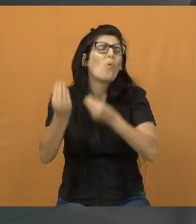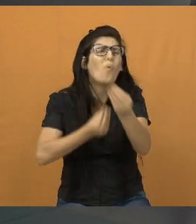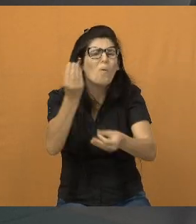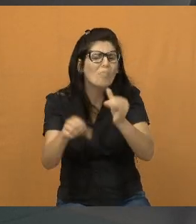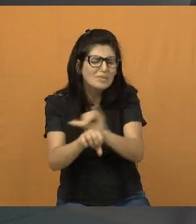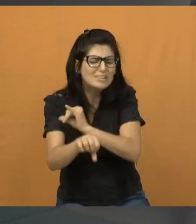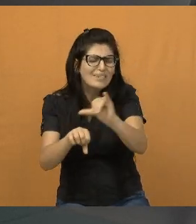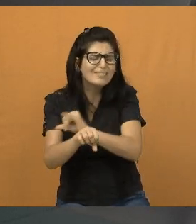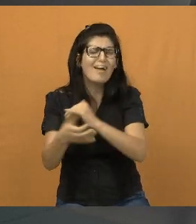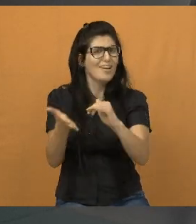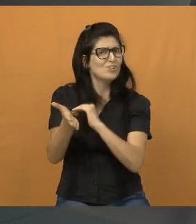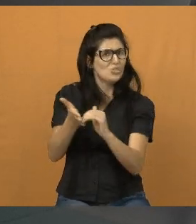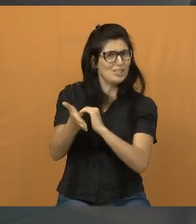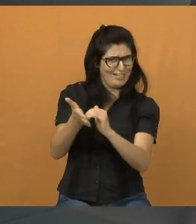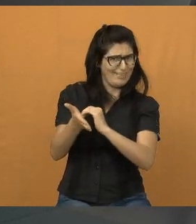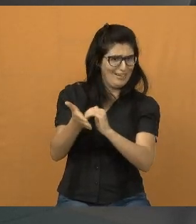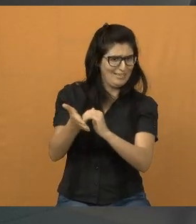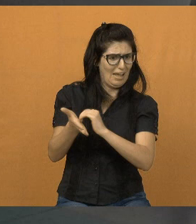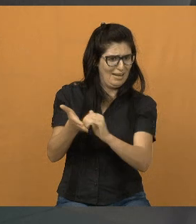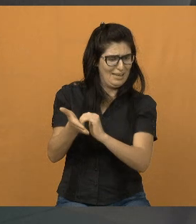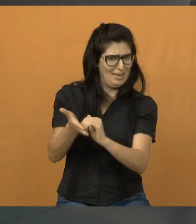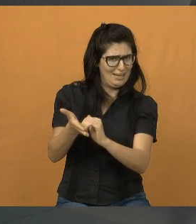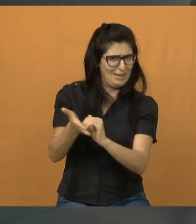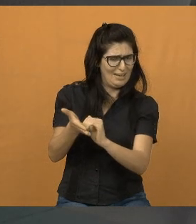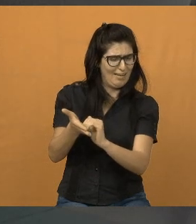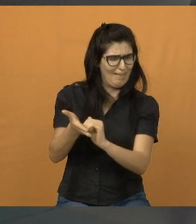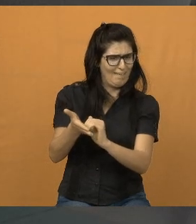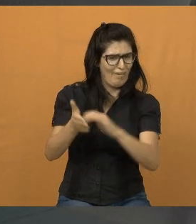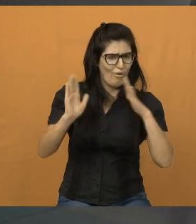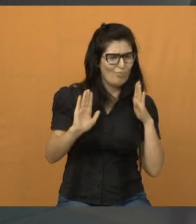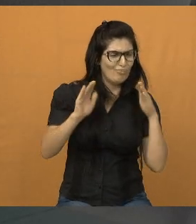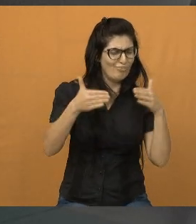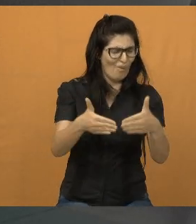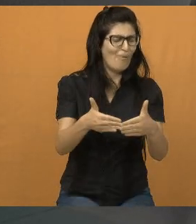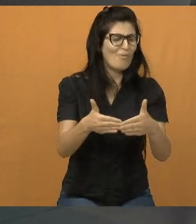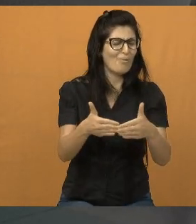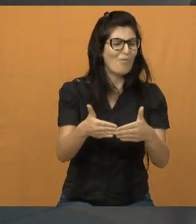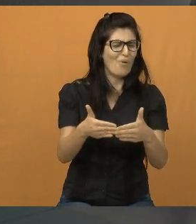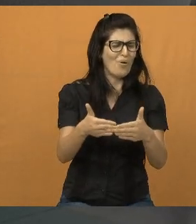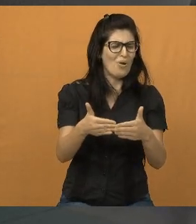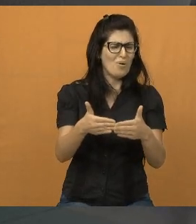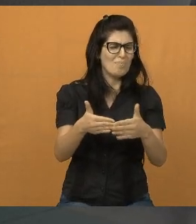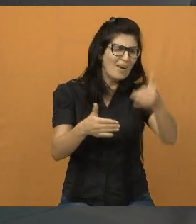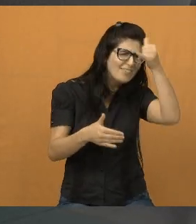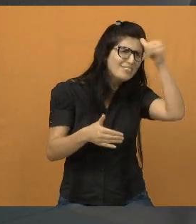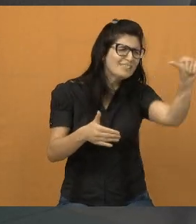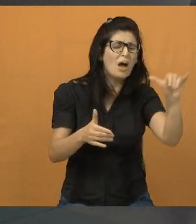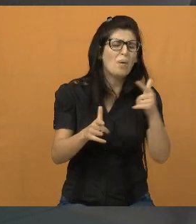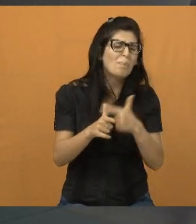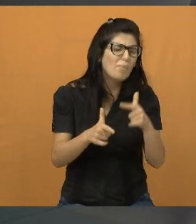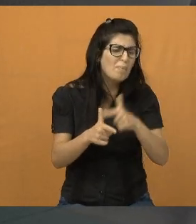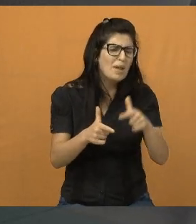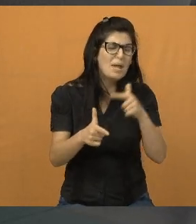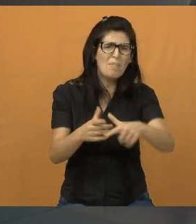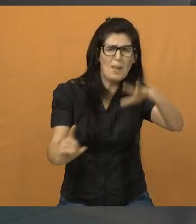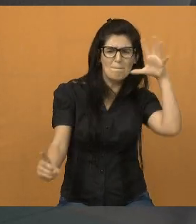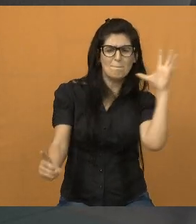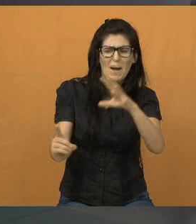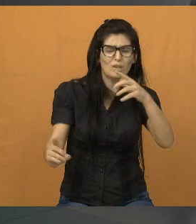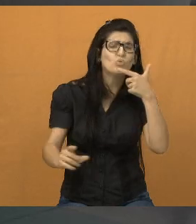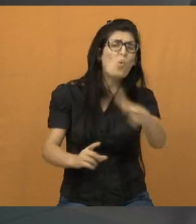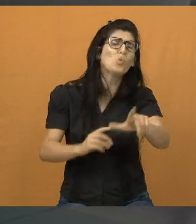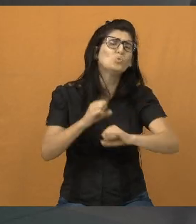Secretaria está idealizando, vamos dizer assim, para amenizar esse impacto no próximo ano?